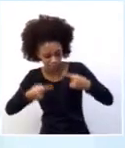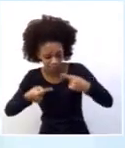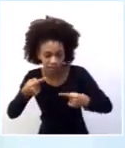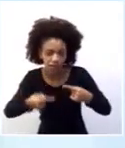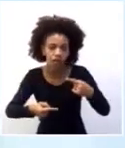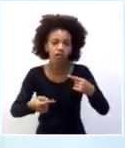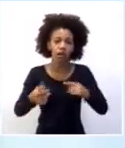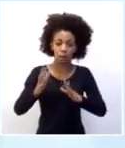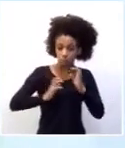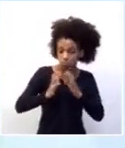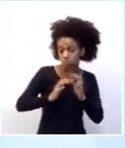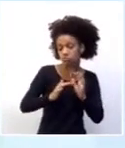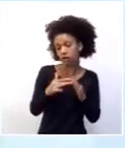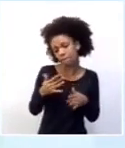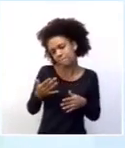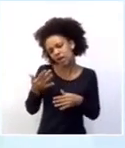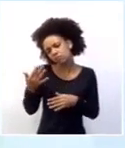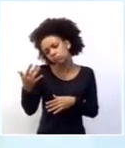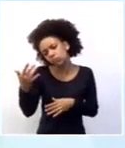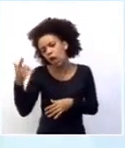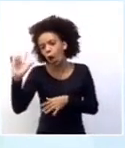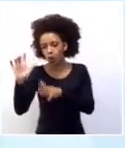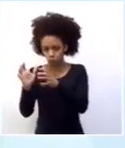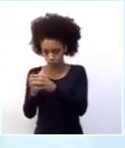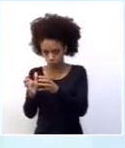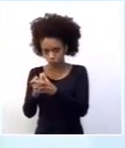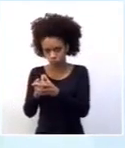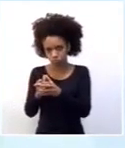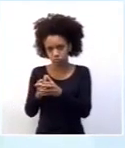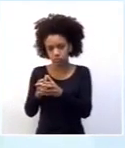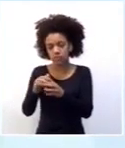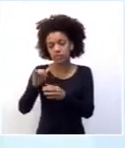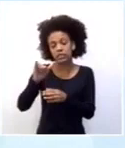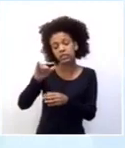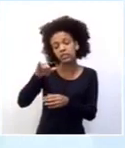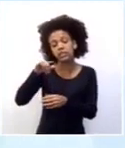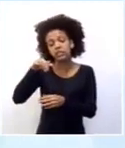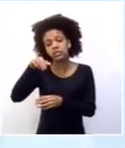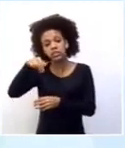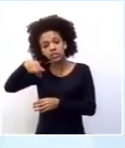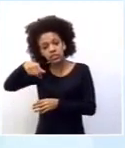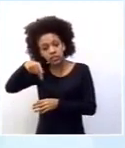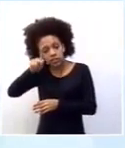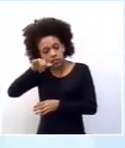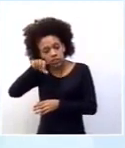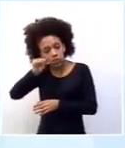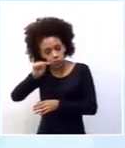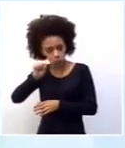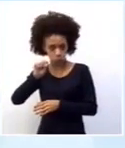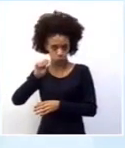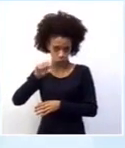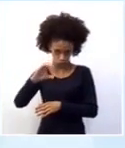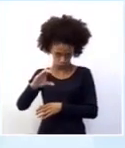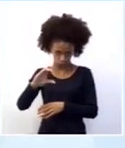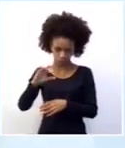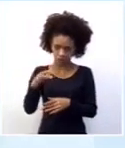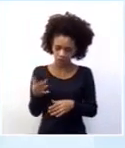parte de um outro povo que são os Hicsos. Nós vamos falar do Novo Império, que vai ser a fase final aí,